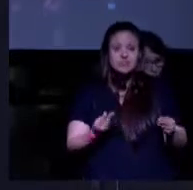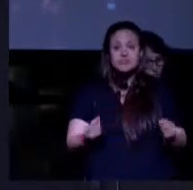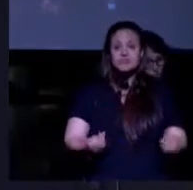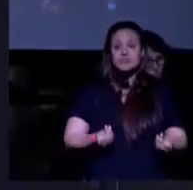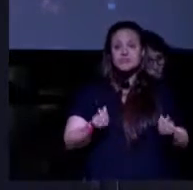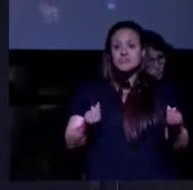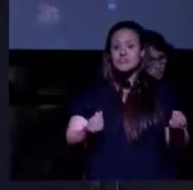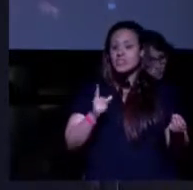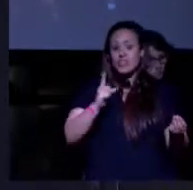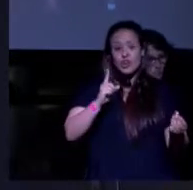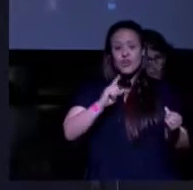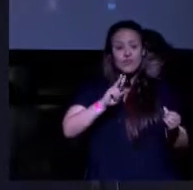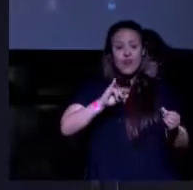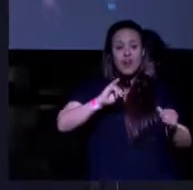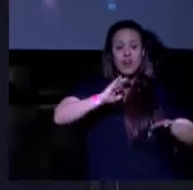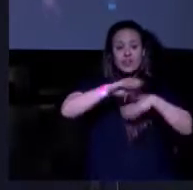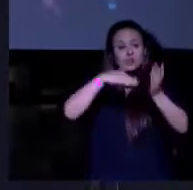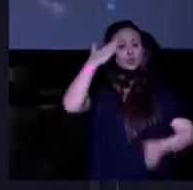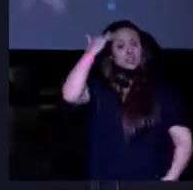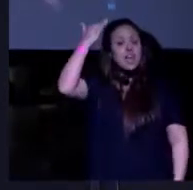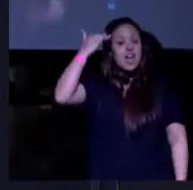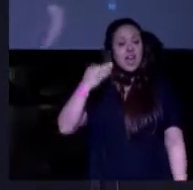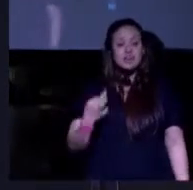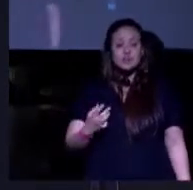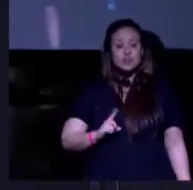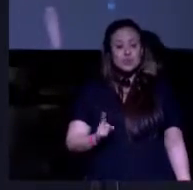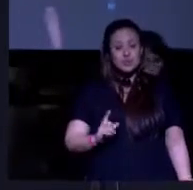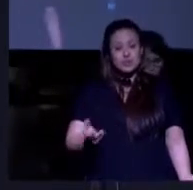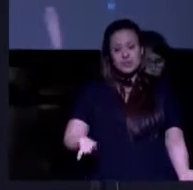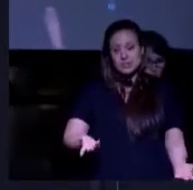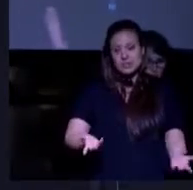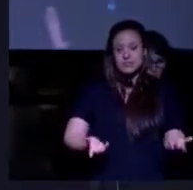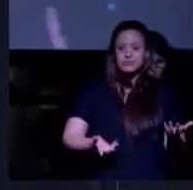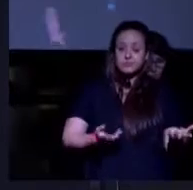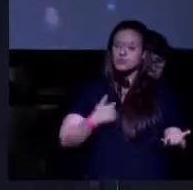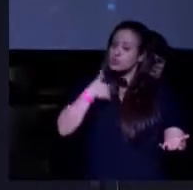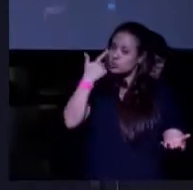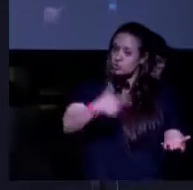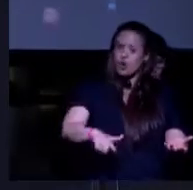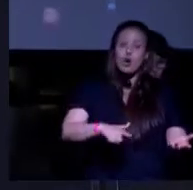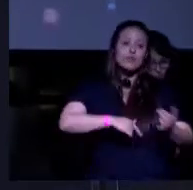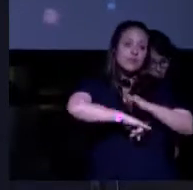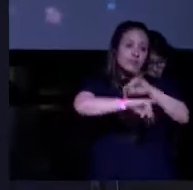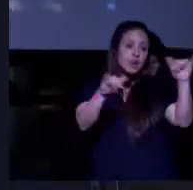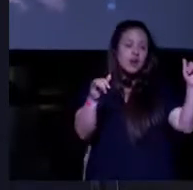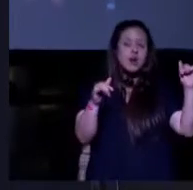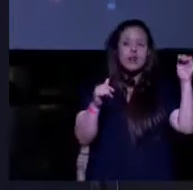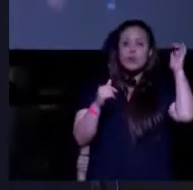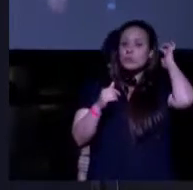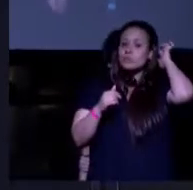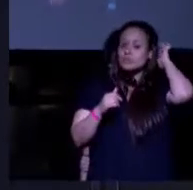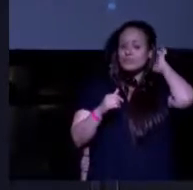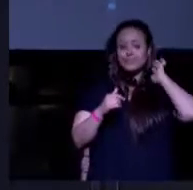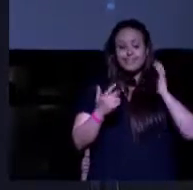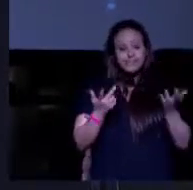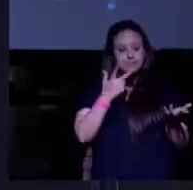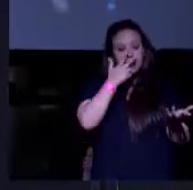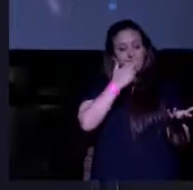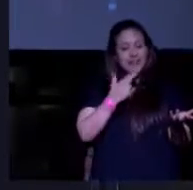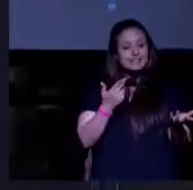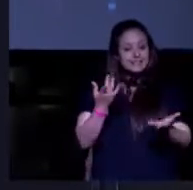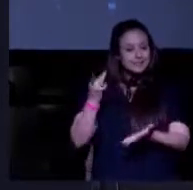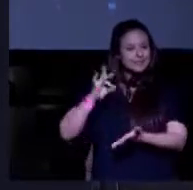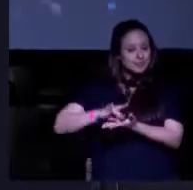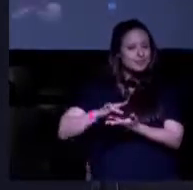possível sabe então e de novo eu falo isso de um lugar muito genuíno porque eu vim também